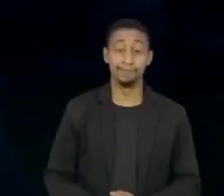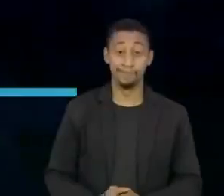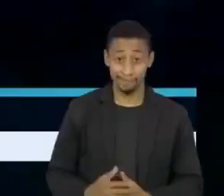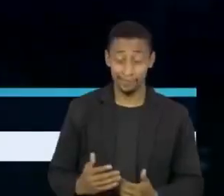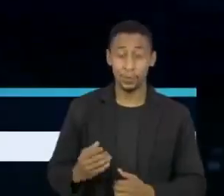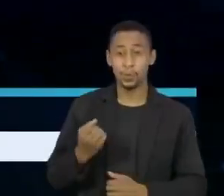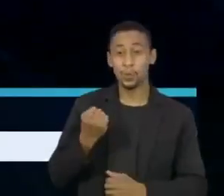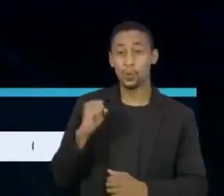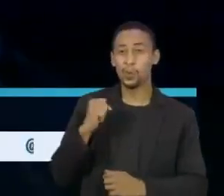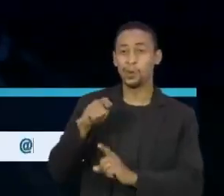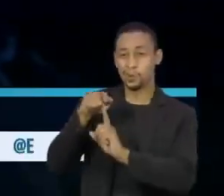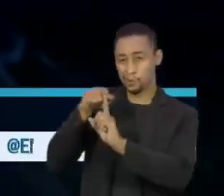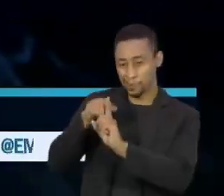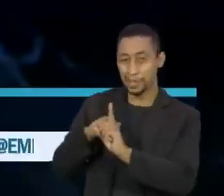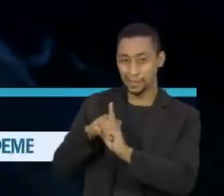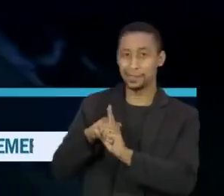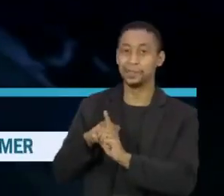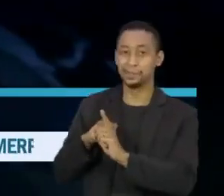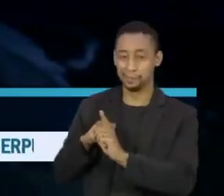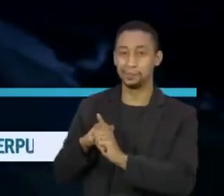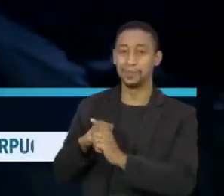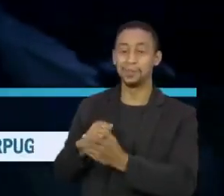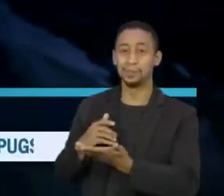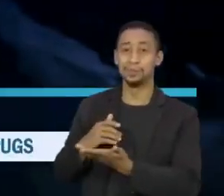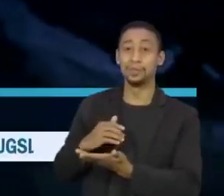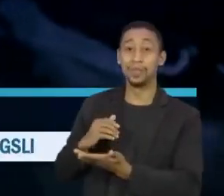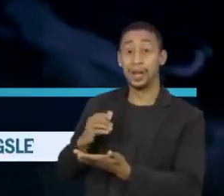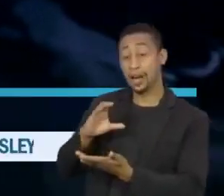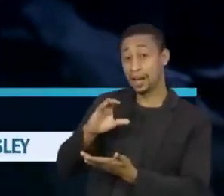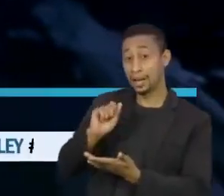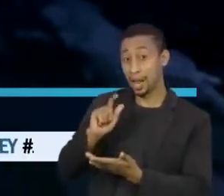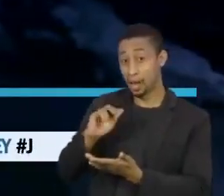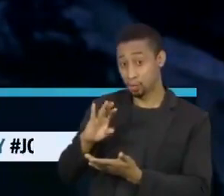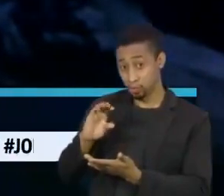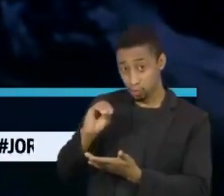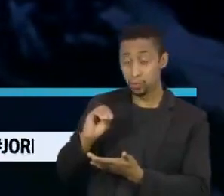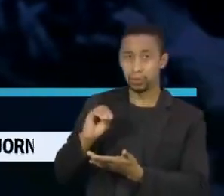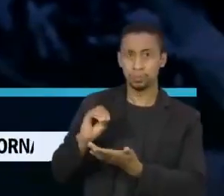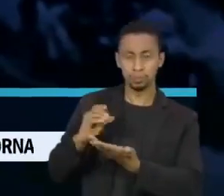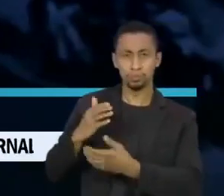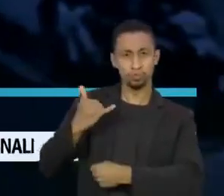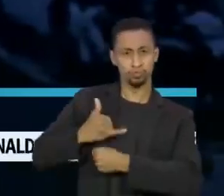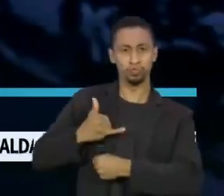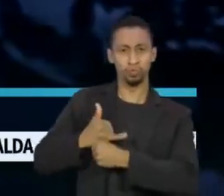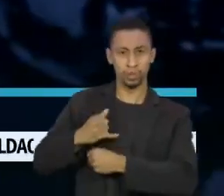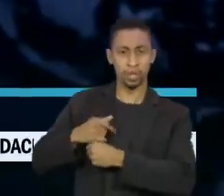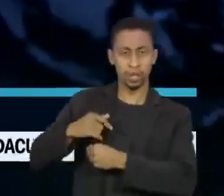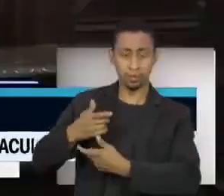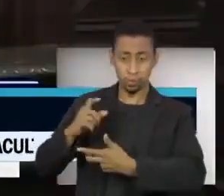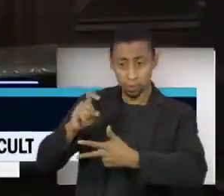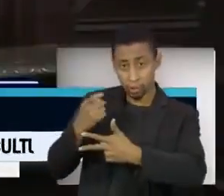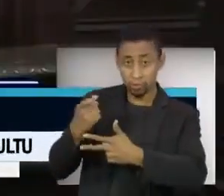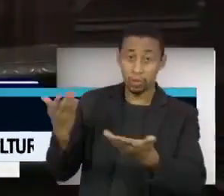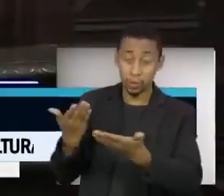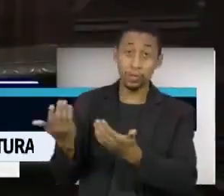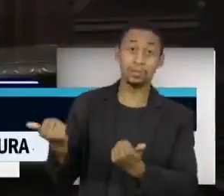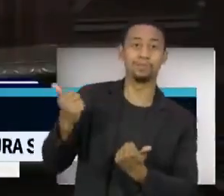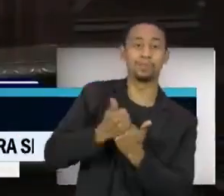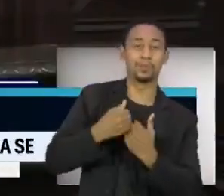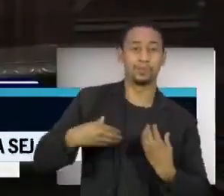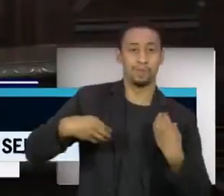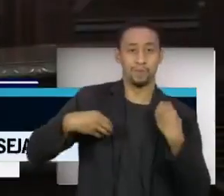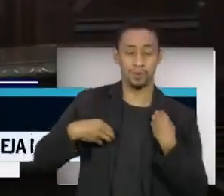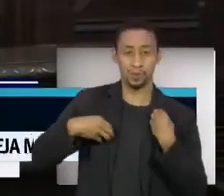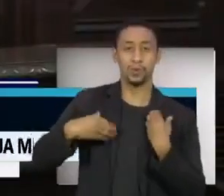Depois de 8 meses como chefe do executivo, em exercício, Cláudio Castro foi empossado hoje como governador do Rio de Janeiro. Me